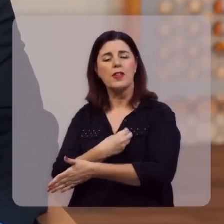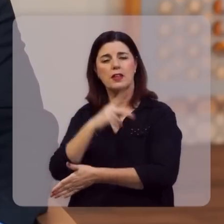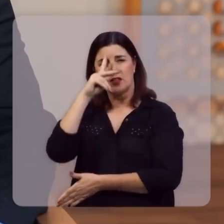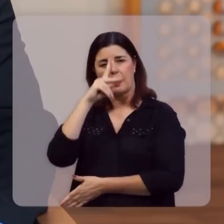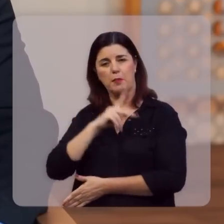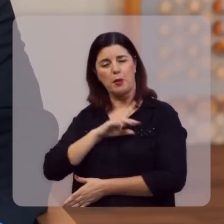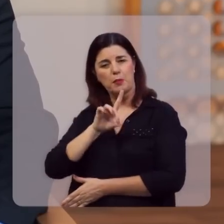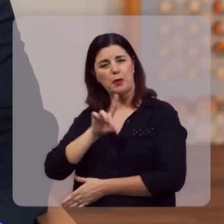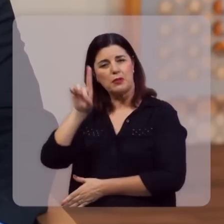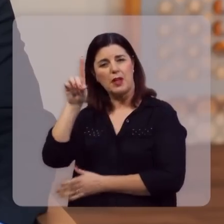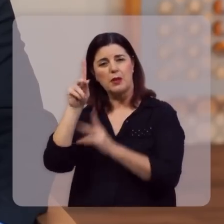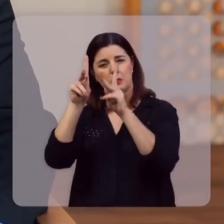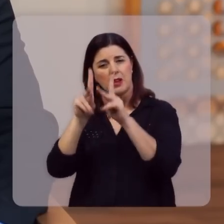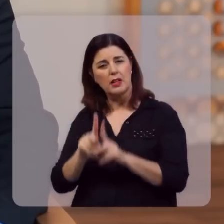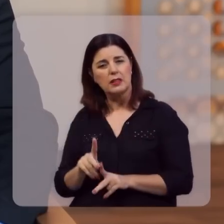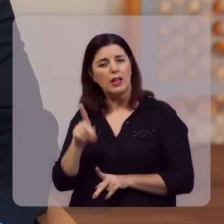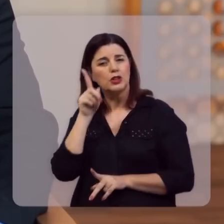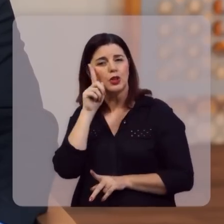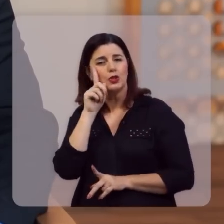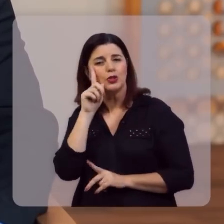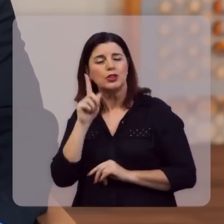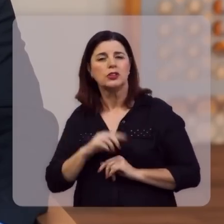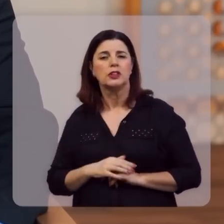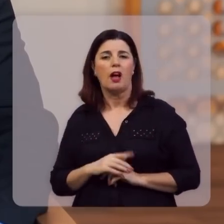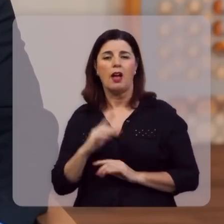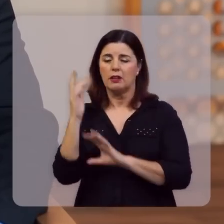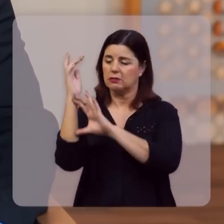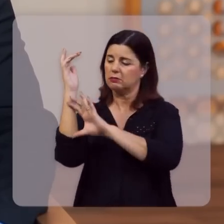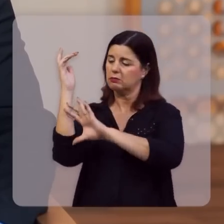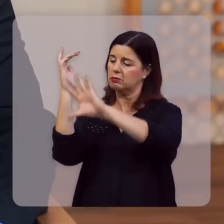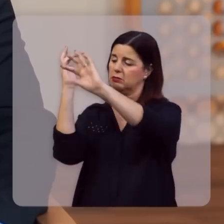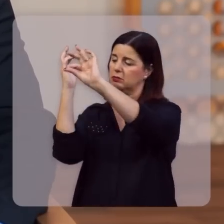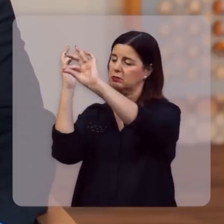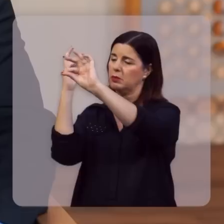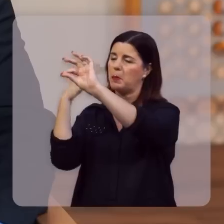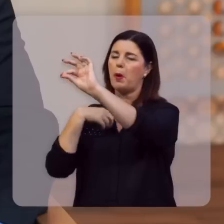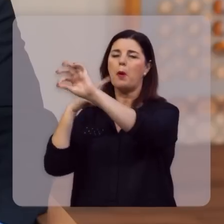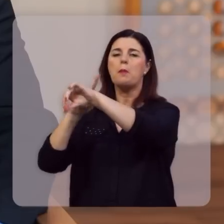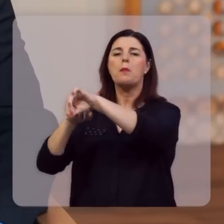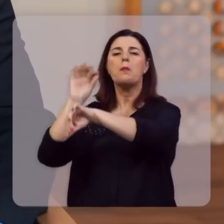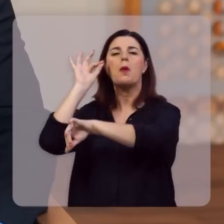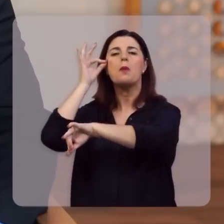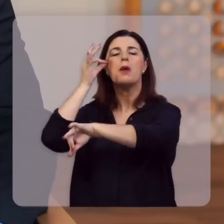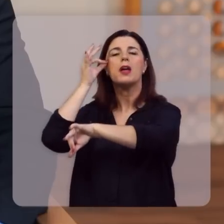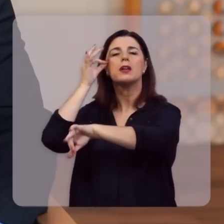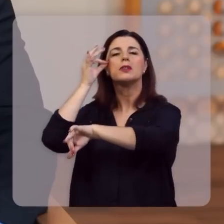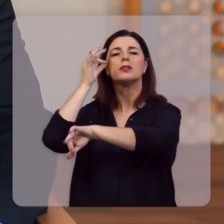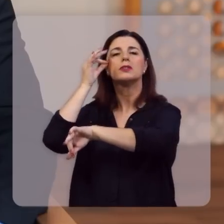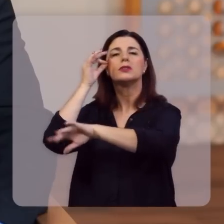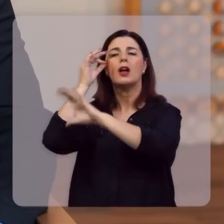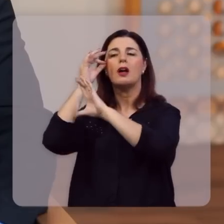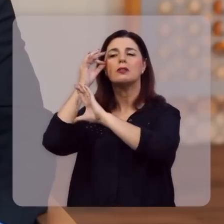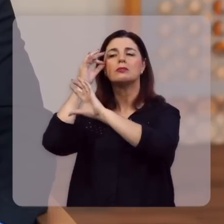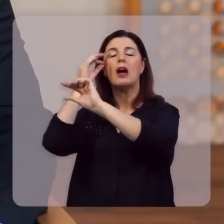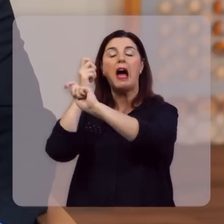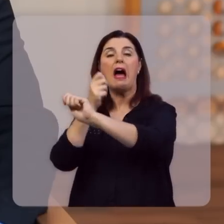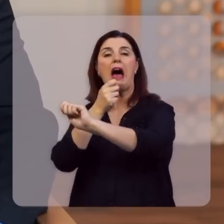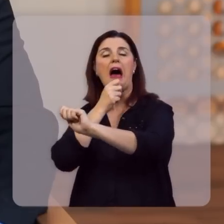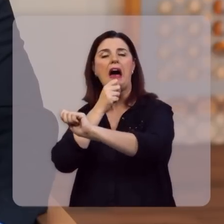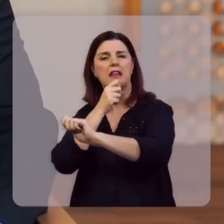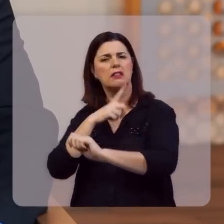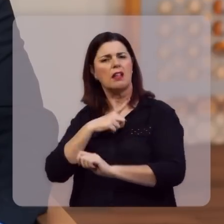que é o próprio Deus presente ali com ele, esse galho, por um momento, ele passa a ser um galho